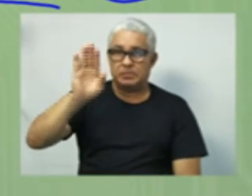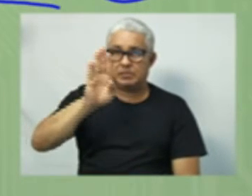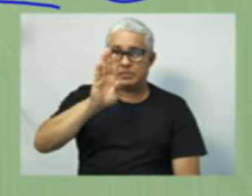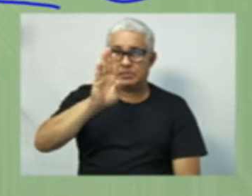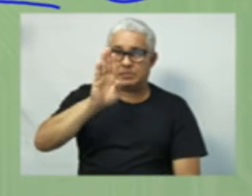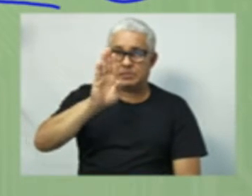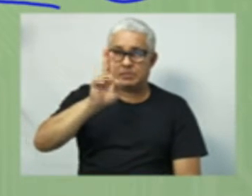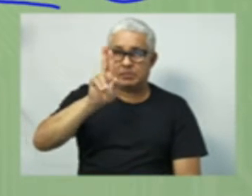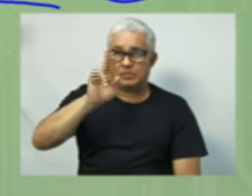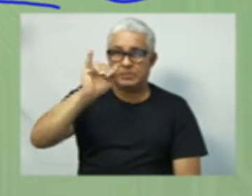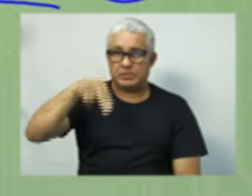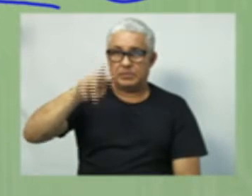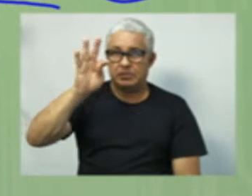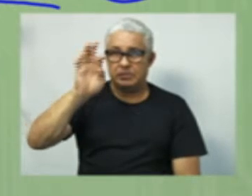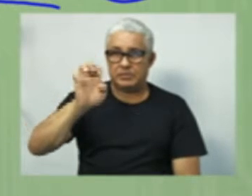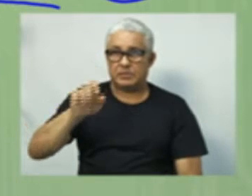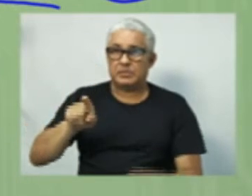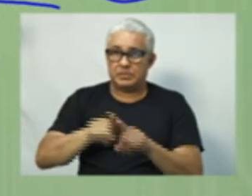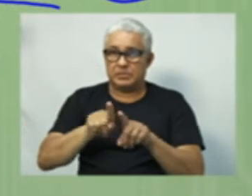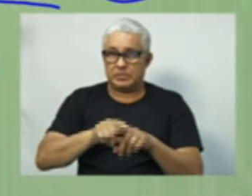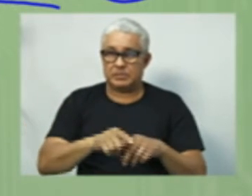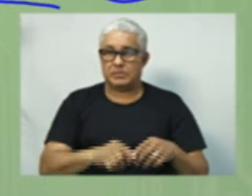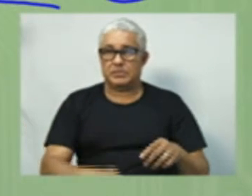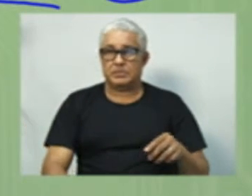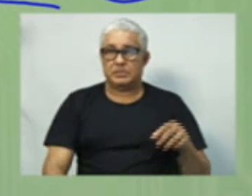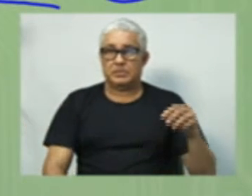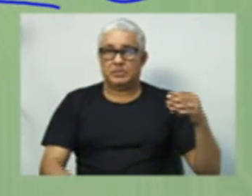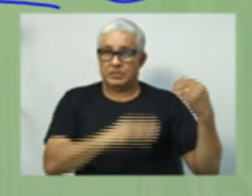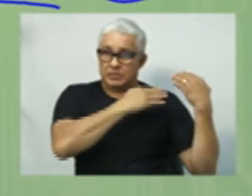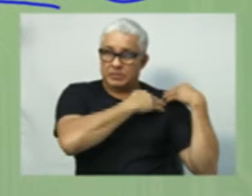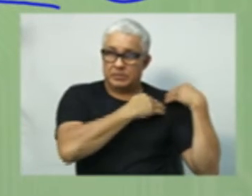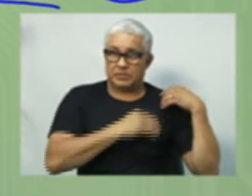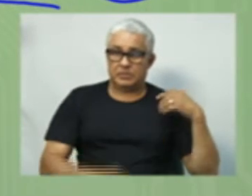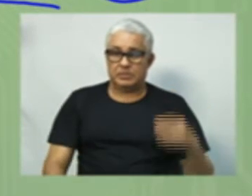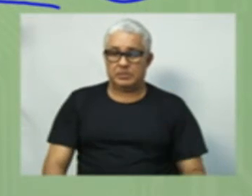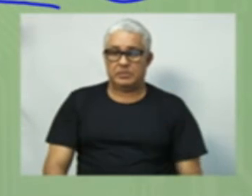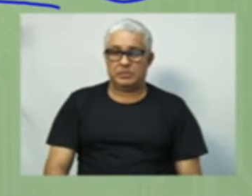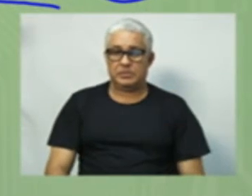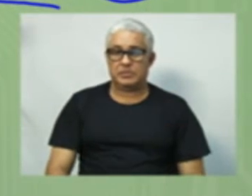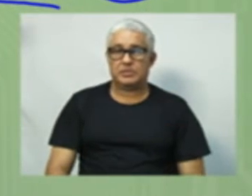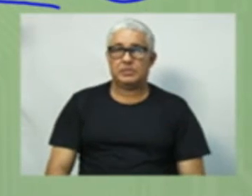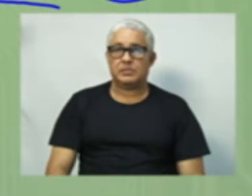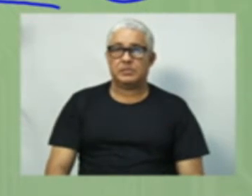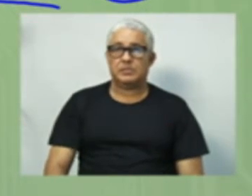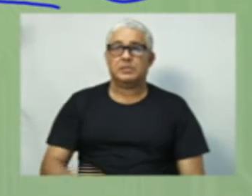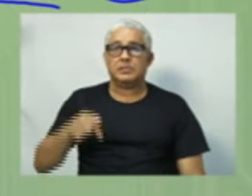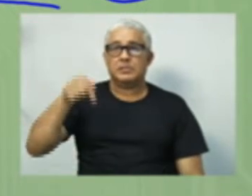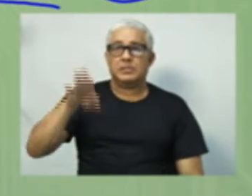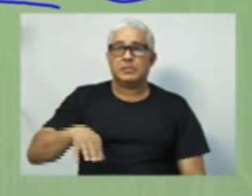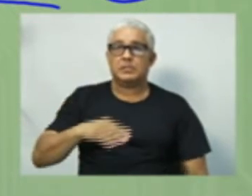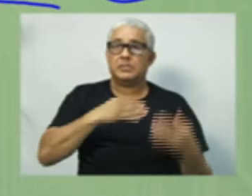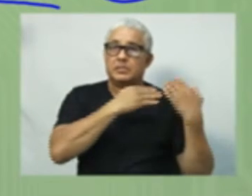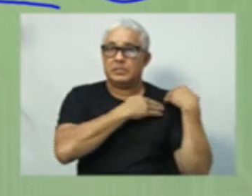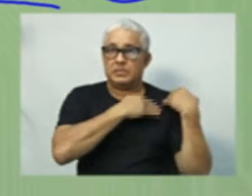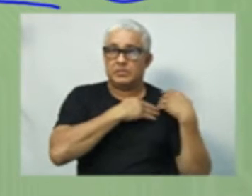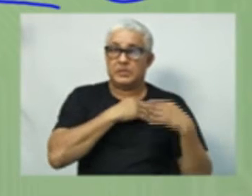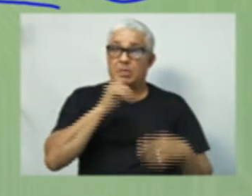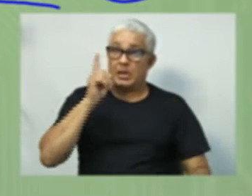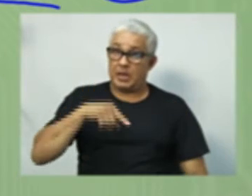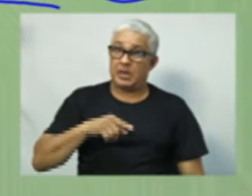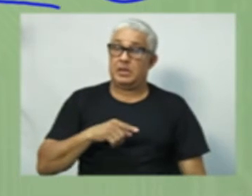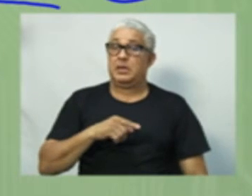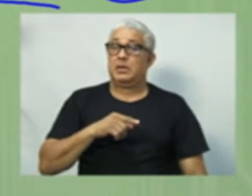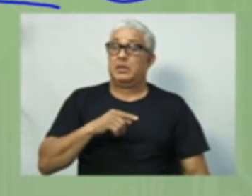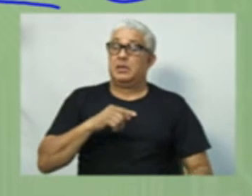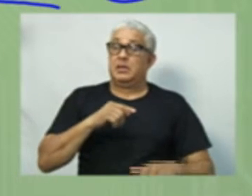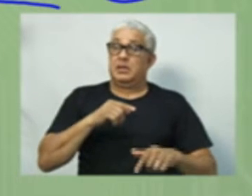e o responsável. Lembrando um pouco que falamos, o responsável é quem? O empregador,